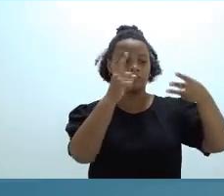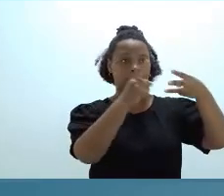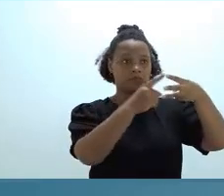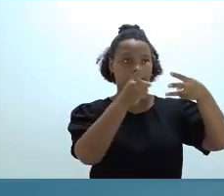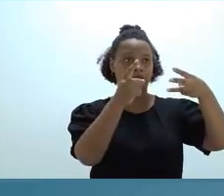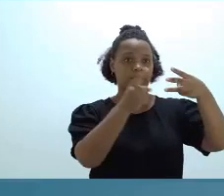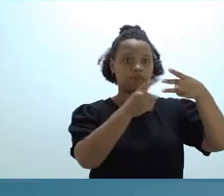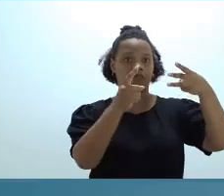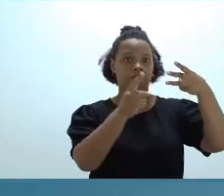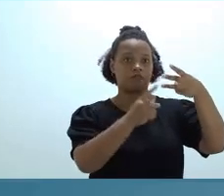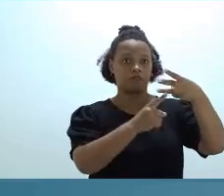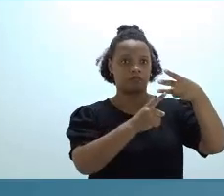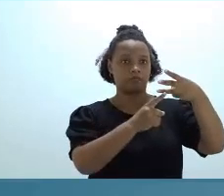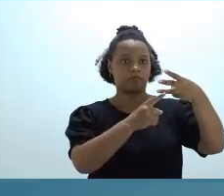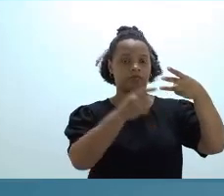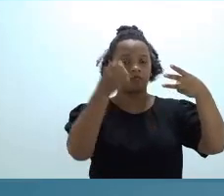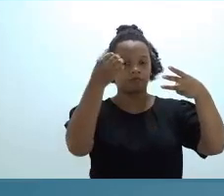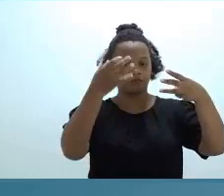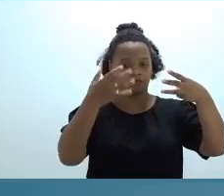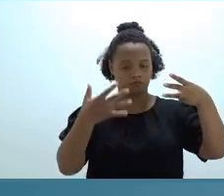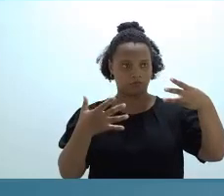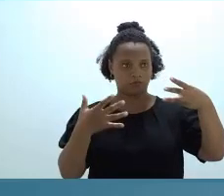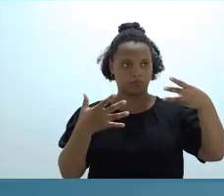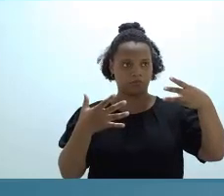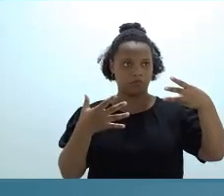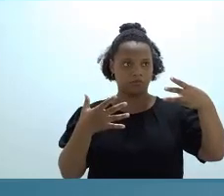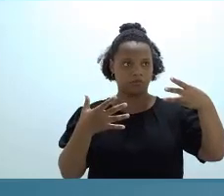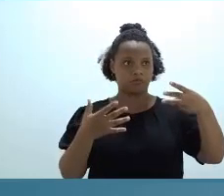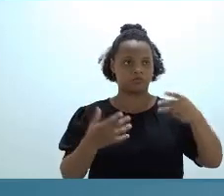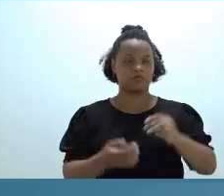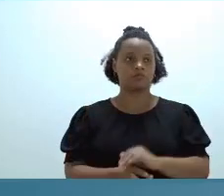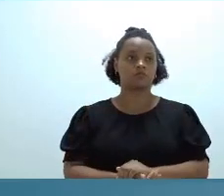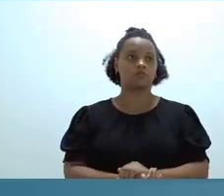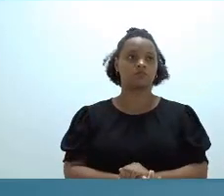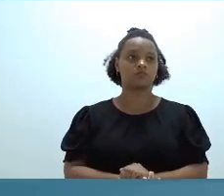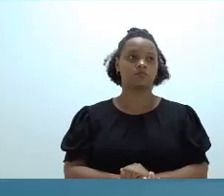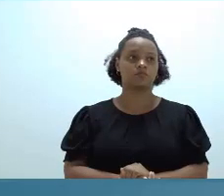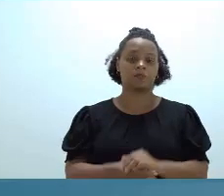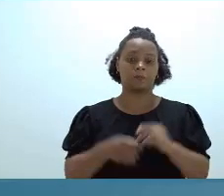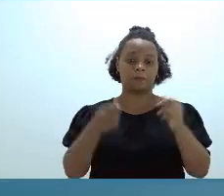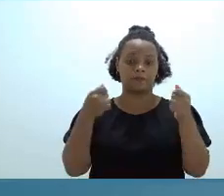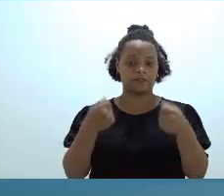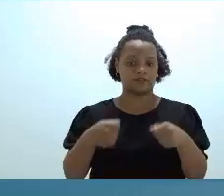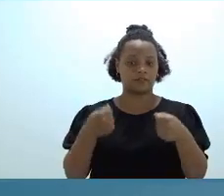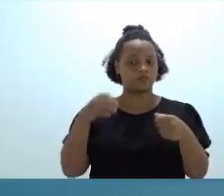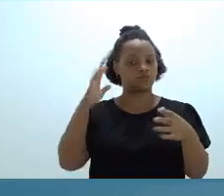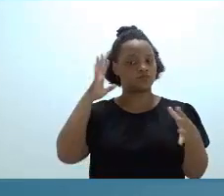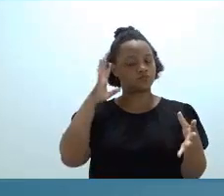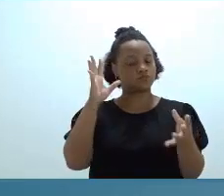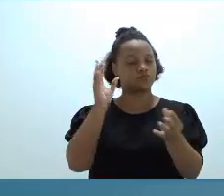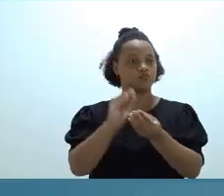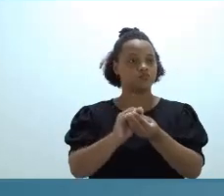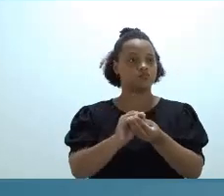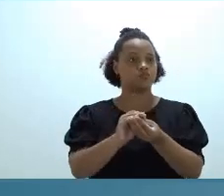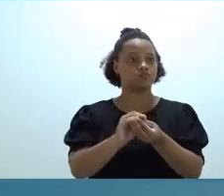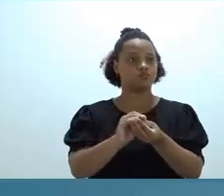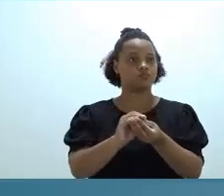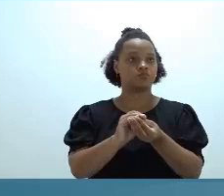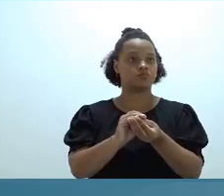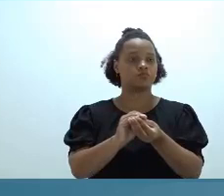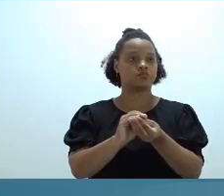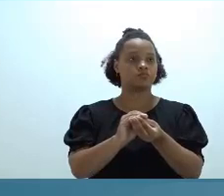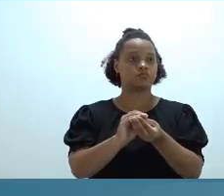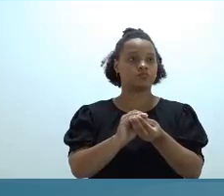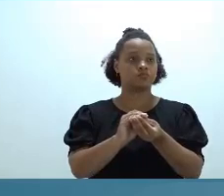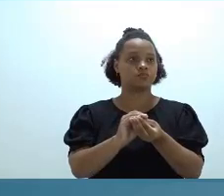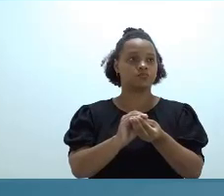sobre, forçou-se faz depender, no presente caso, que a